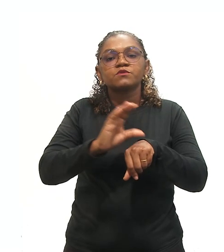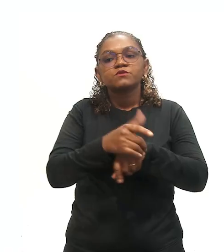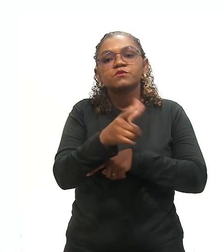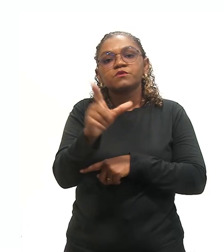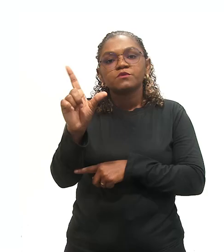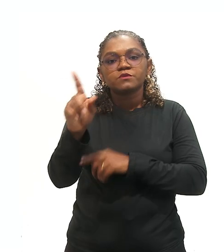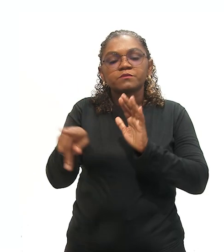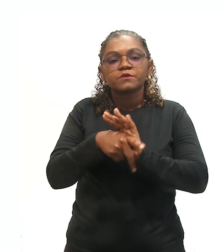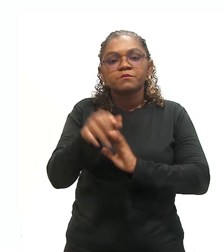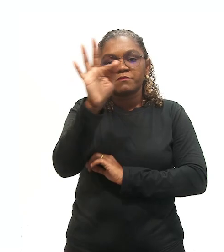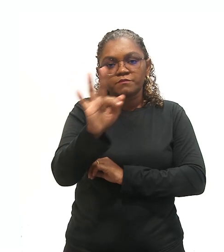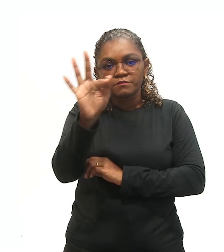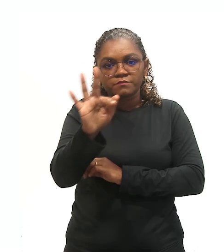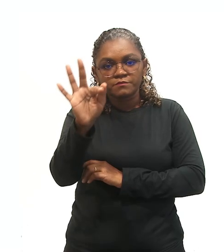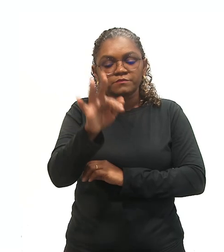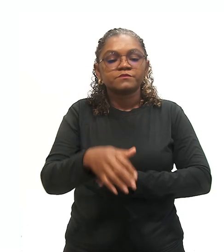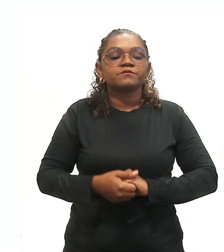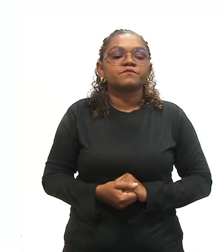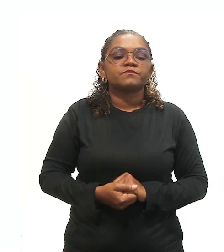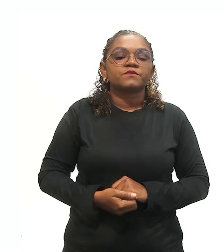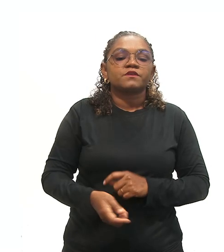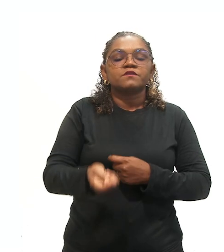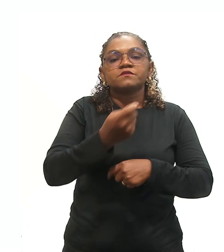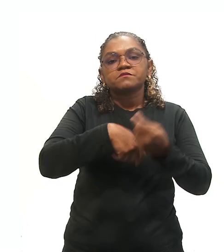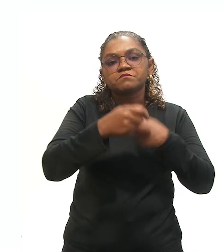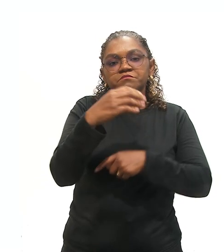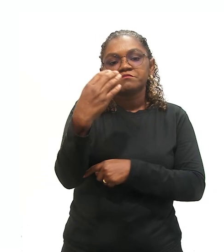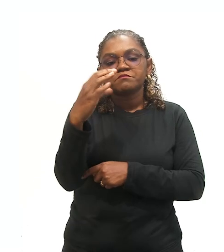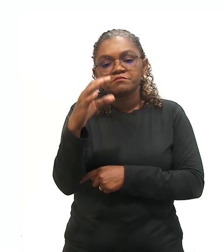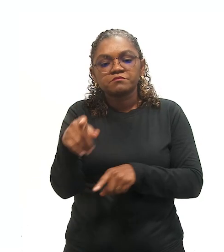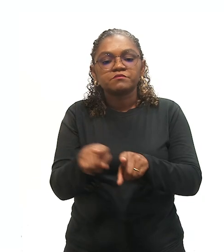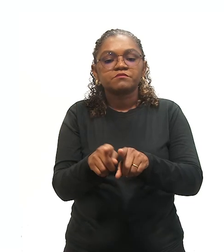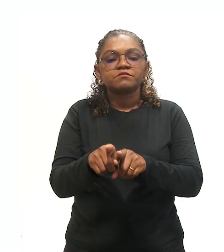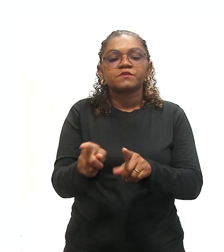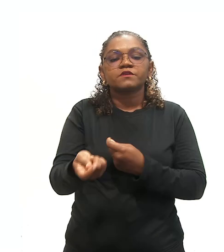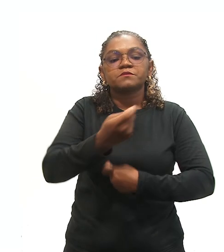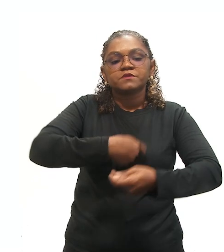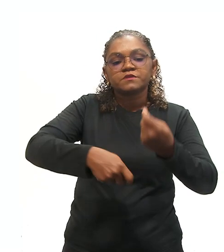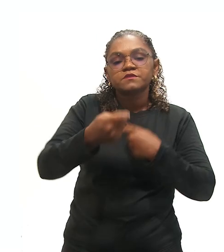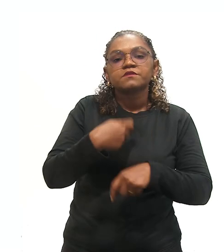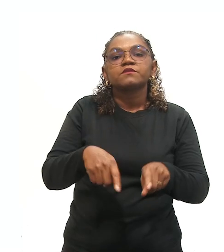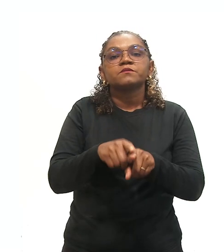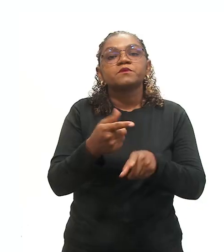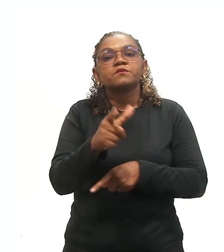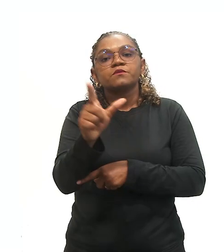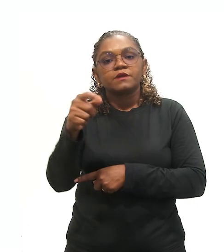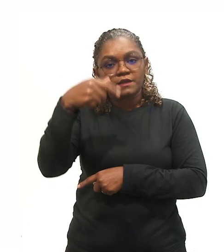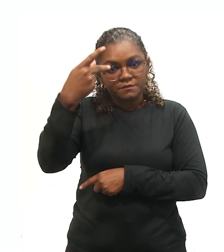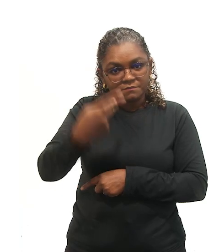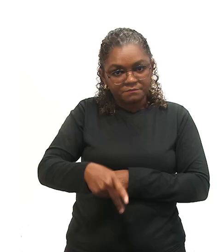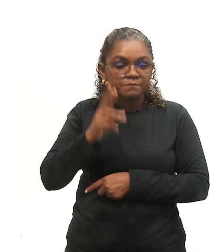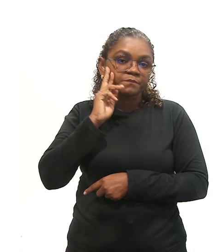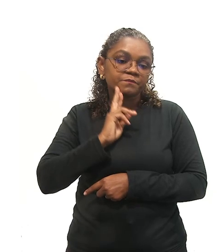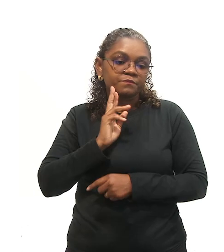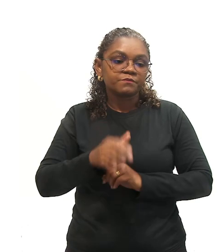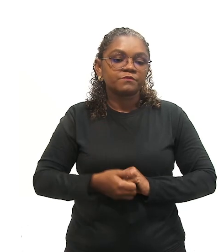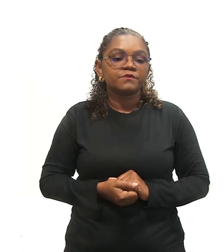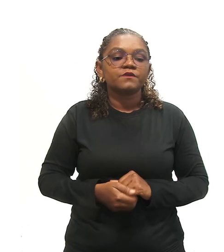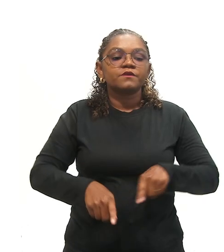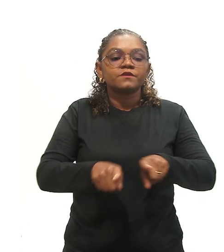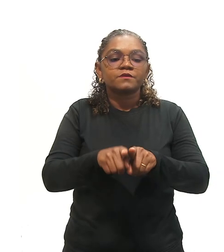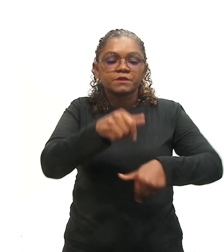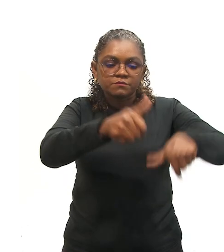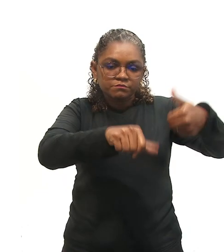Ciências Contábeis, Administração, em faculdades aqui em Rondônia. Também atuei como analista em Economia no Ministério Público Estadual de